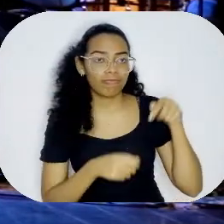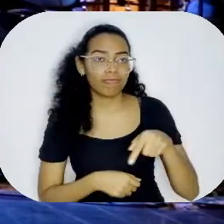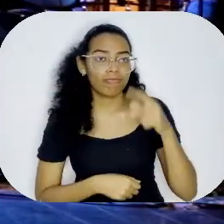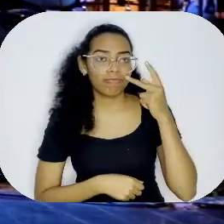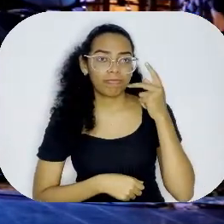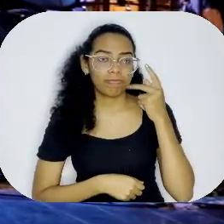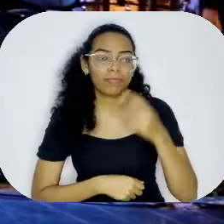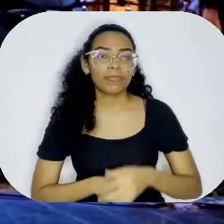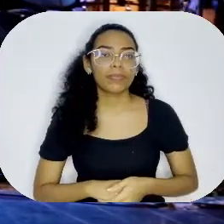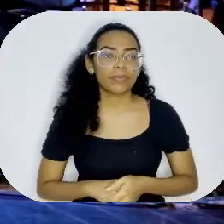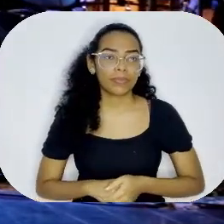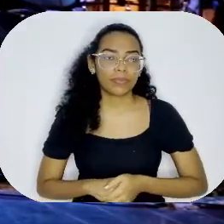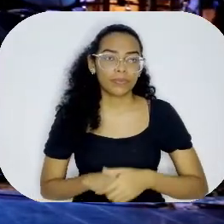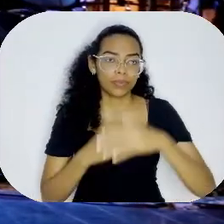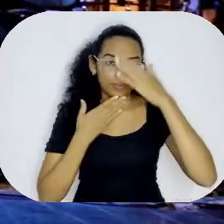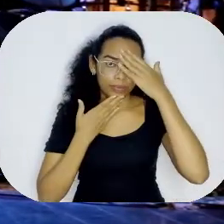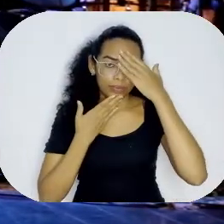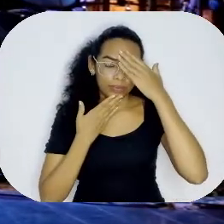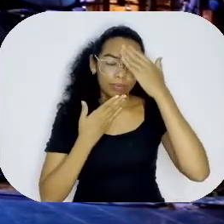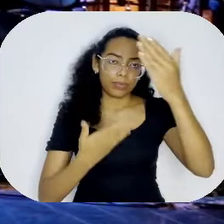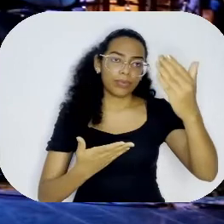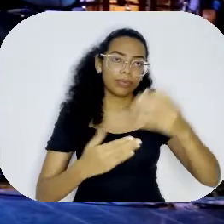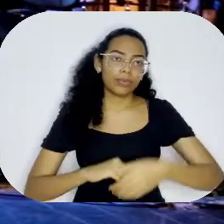feliz visitar Fortaleza.